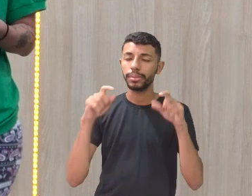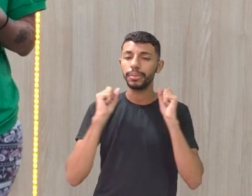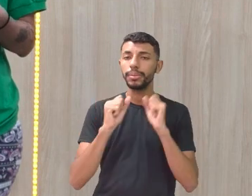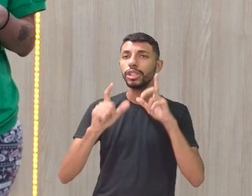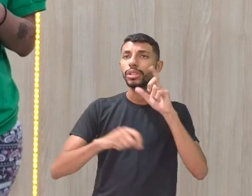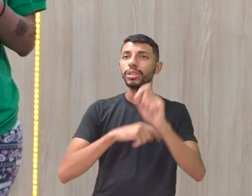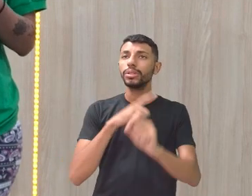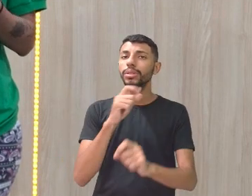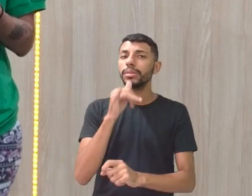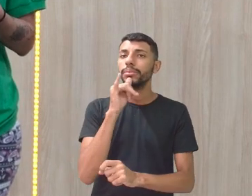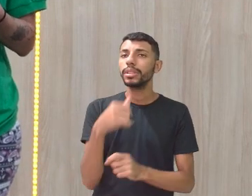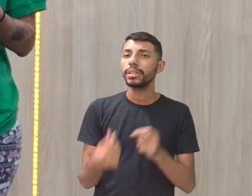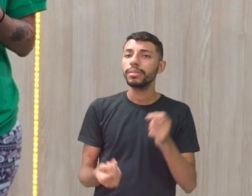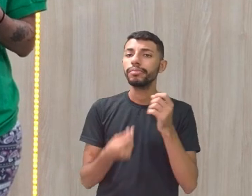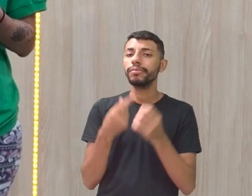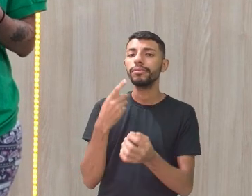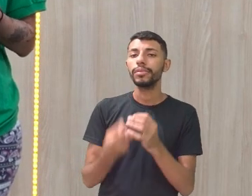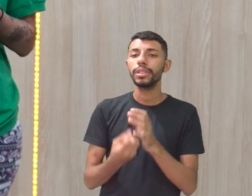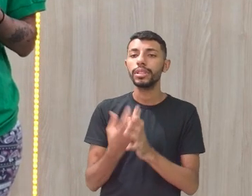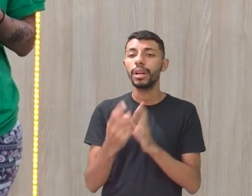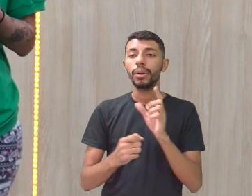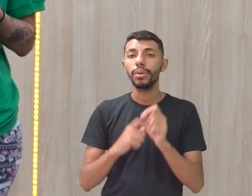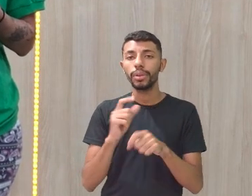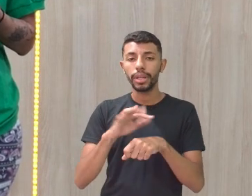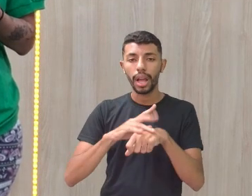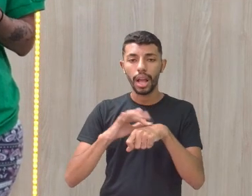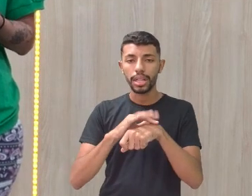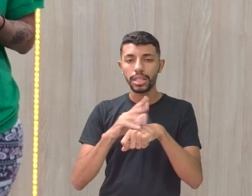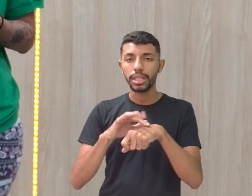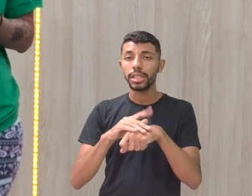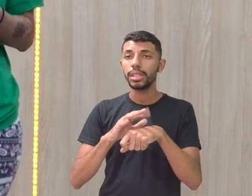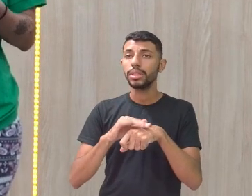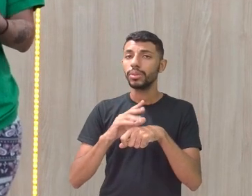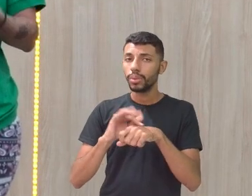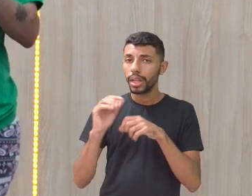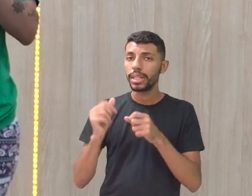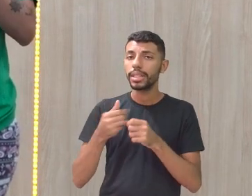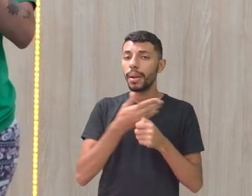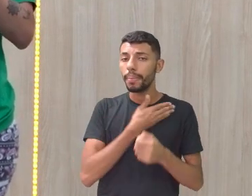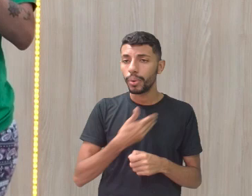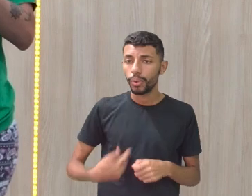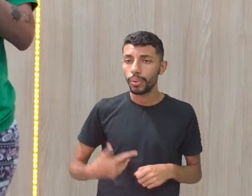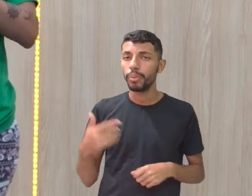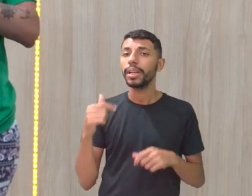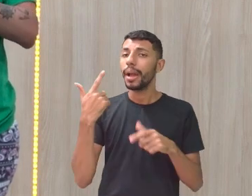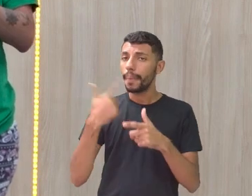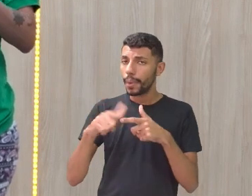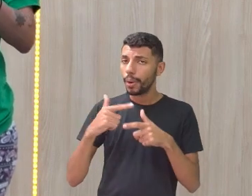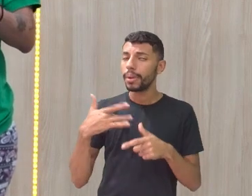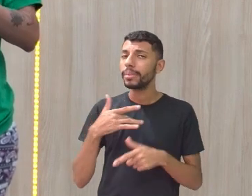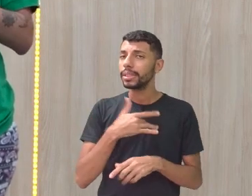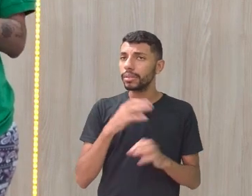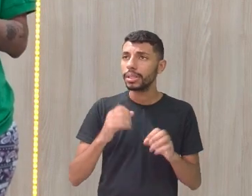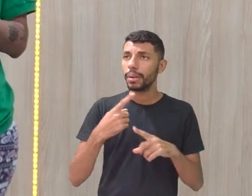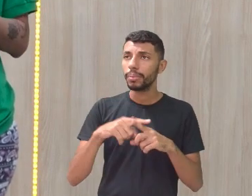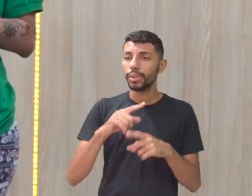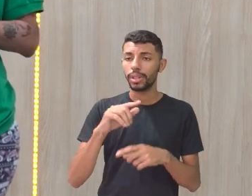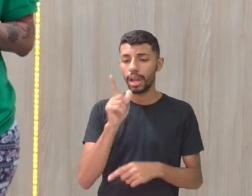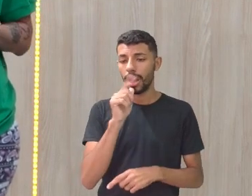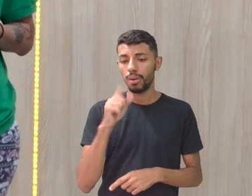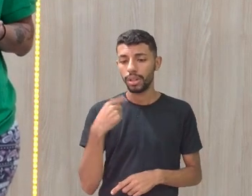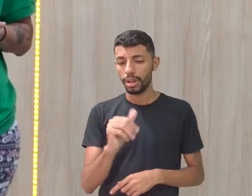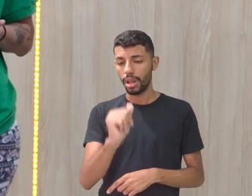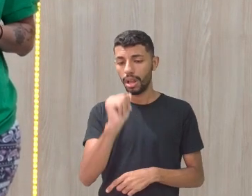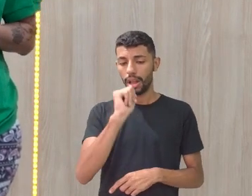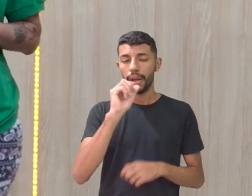estar causando um grande problema de saúde pública, né? Porque aí a água que a gente bebe não está poluída,